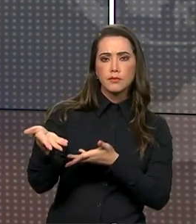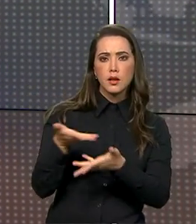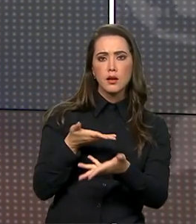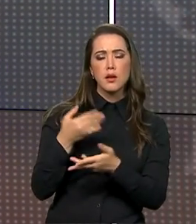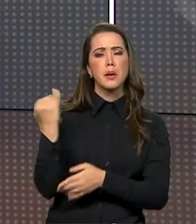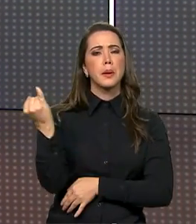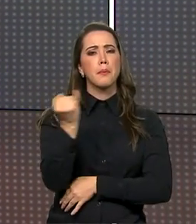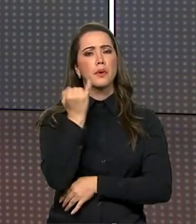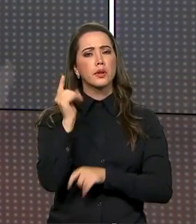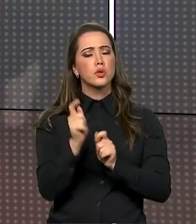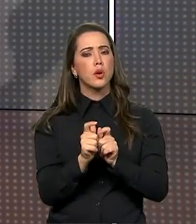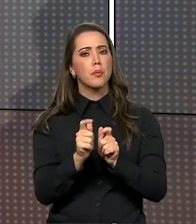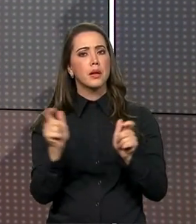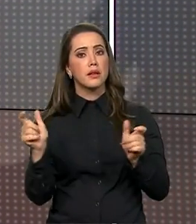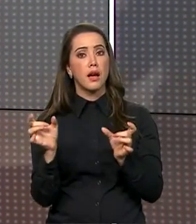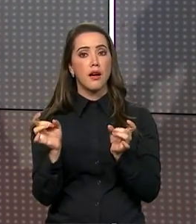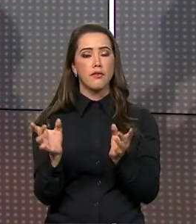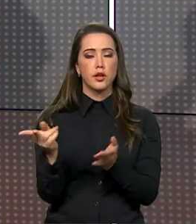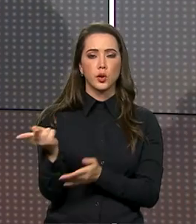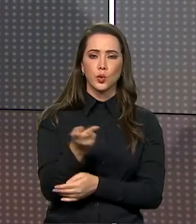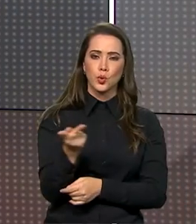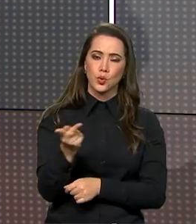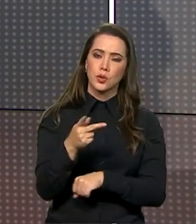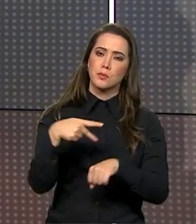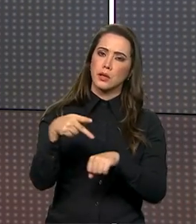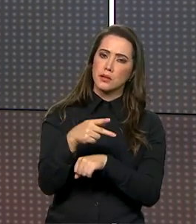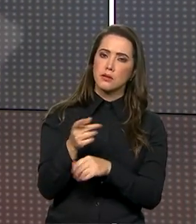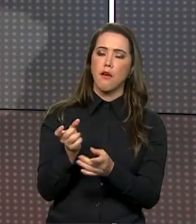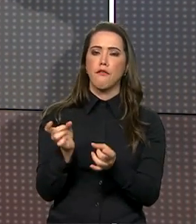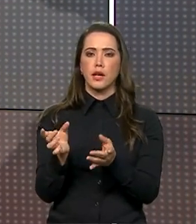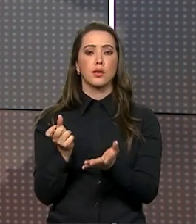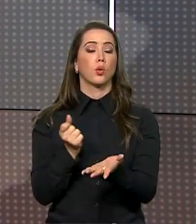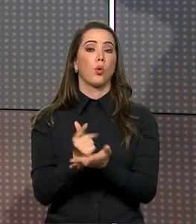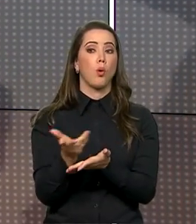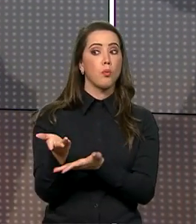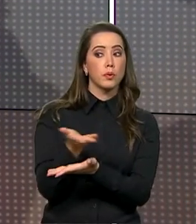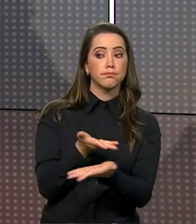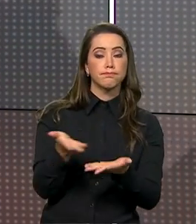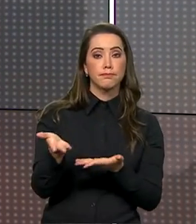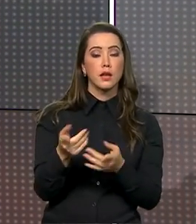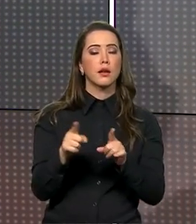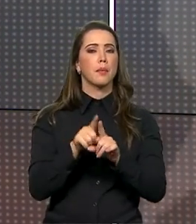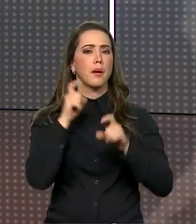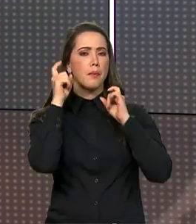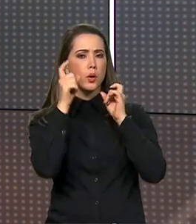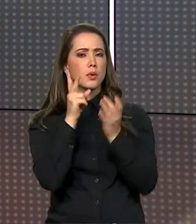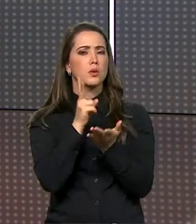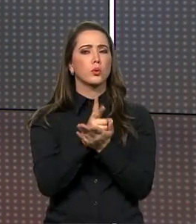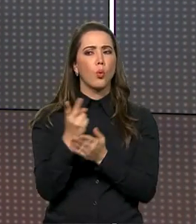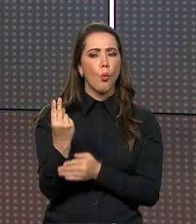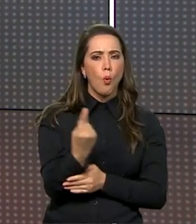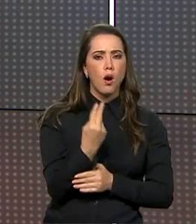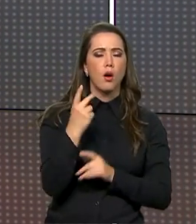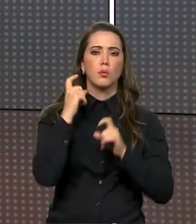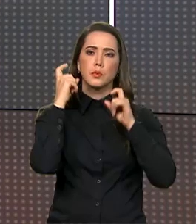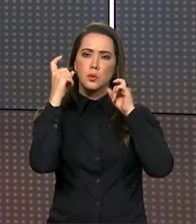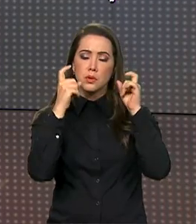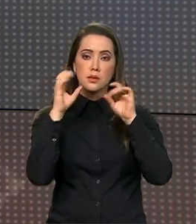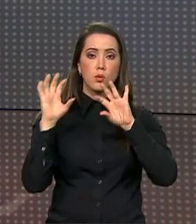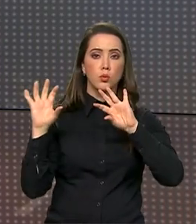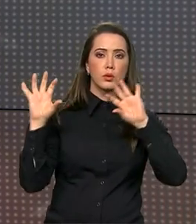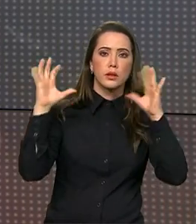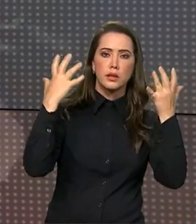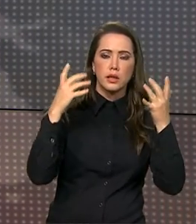necessidade de ampliar o comércio entre os dois países, além da preocupação comum com o meio ambiente e as mudanças climáticas. Já